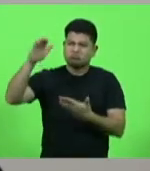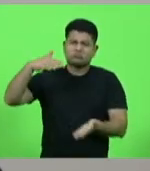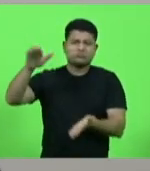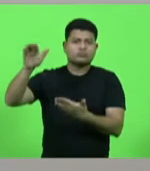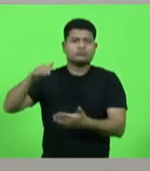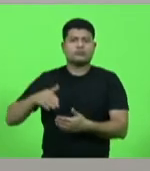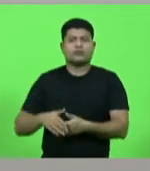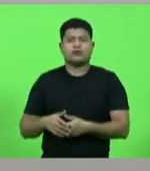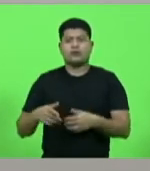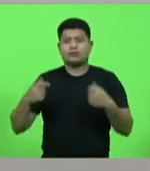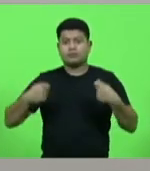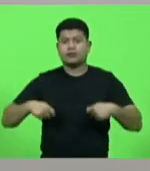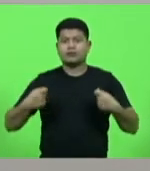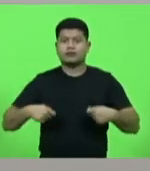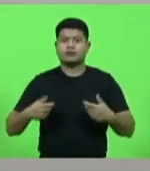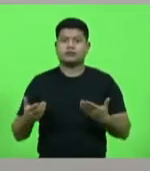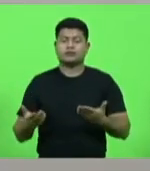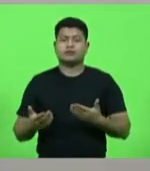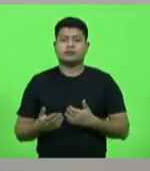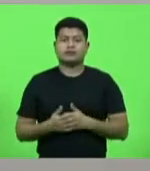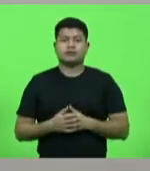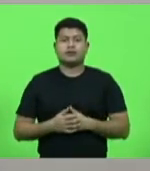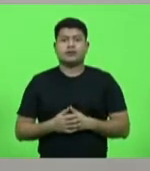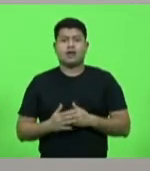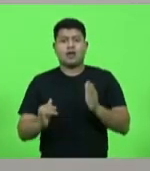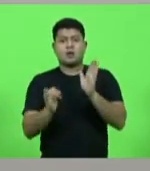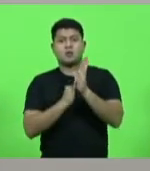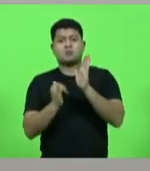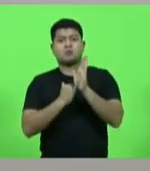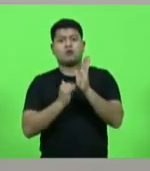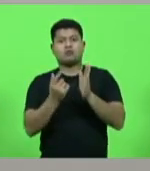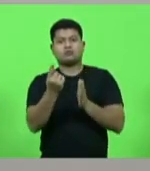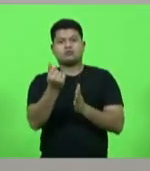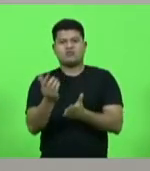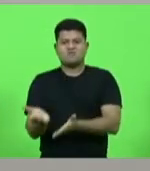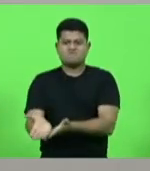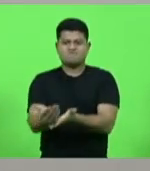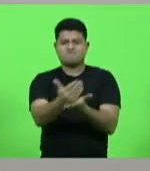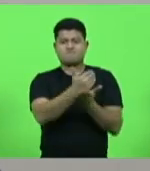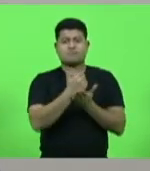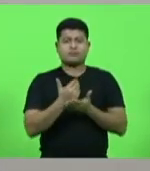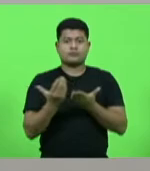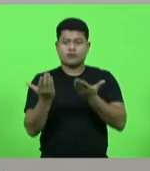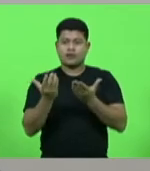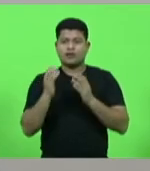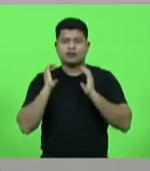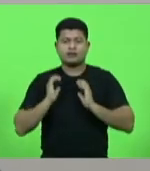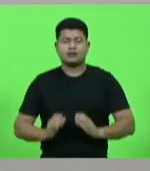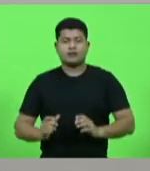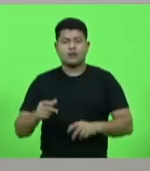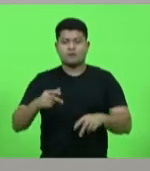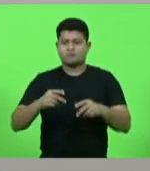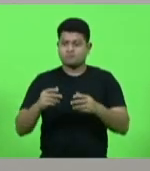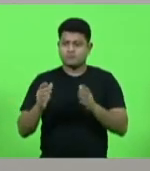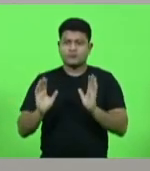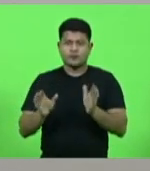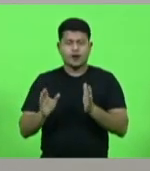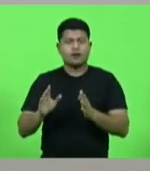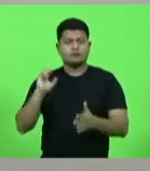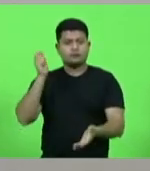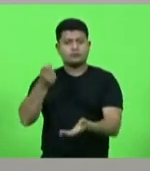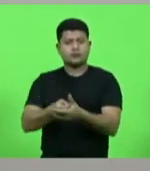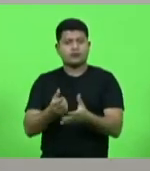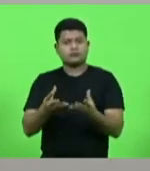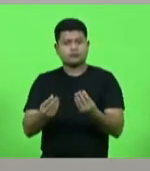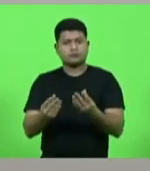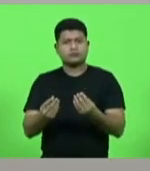tenha condições. Impostos e tributos, o cidadão brasileiro e catarinense paga,